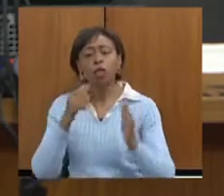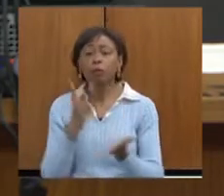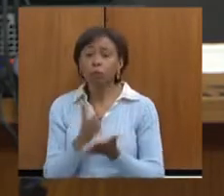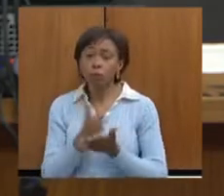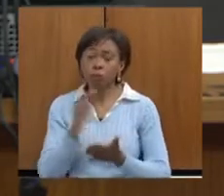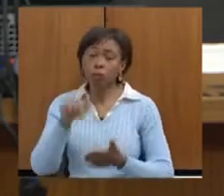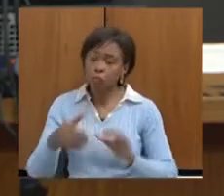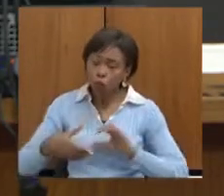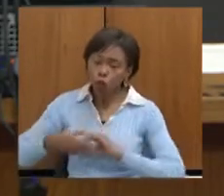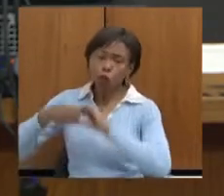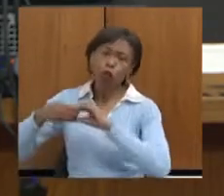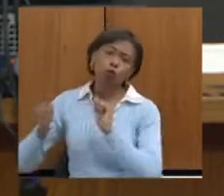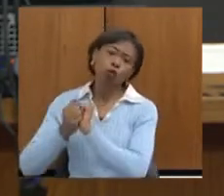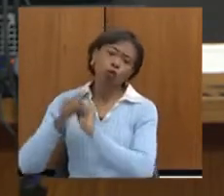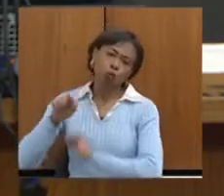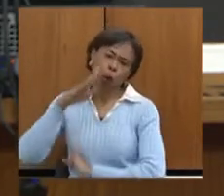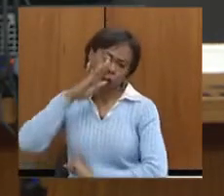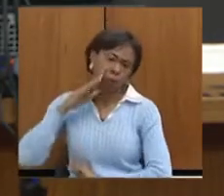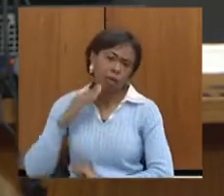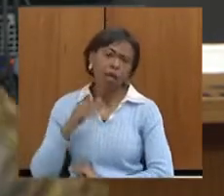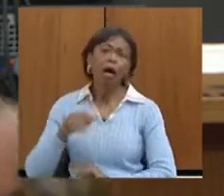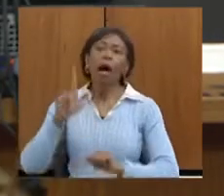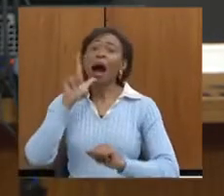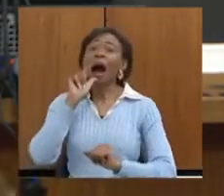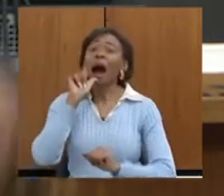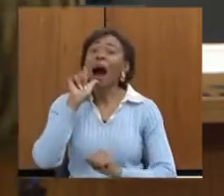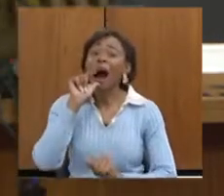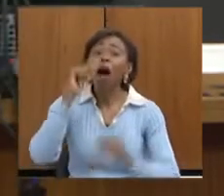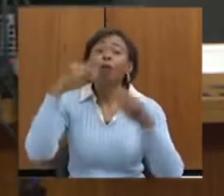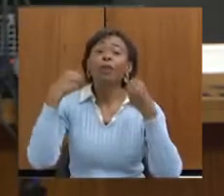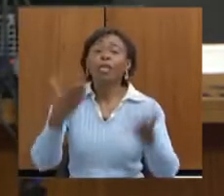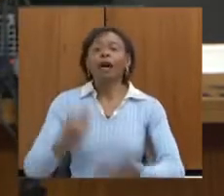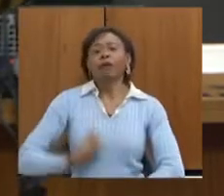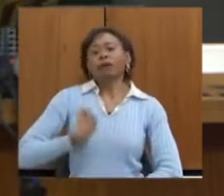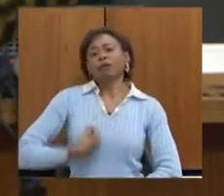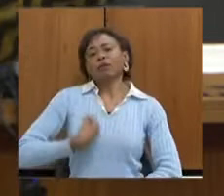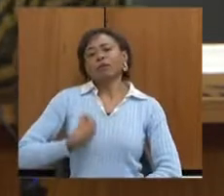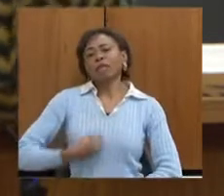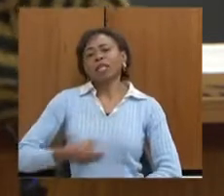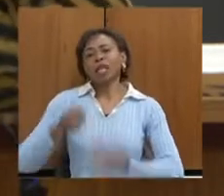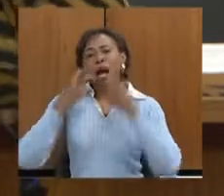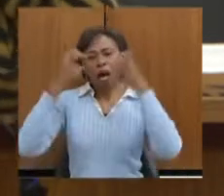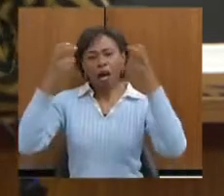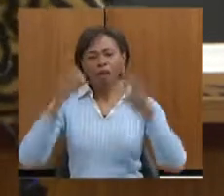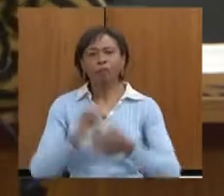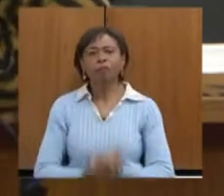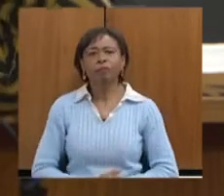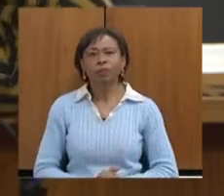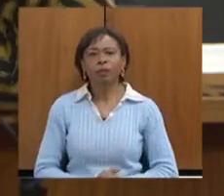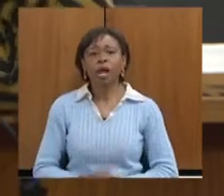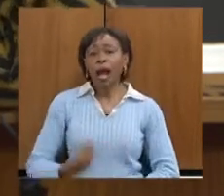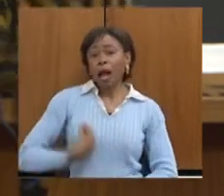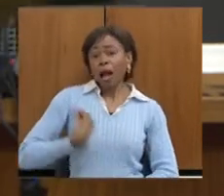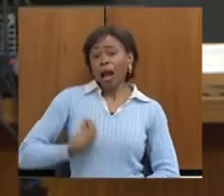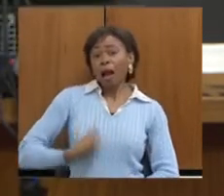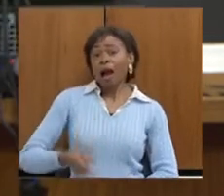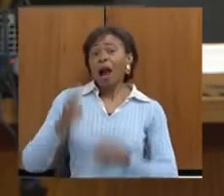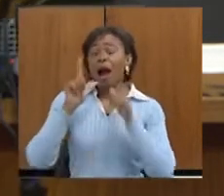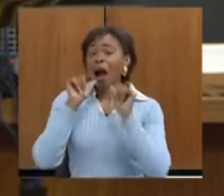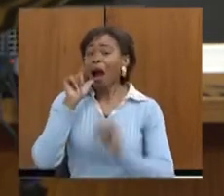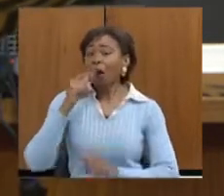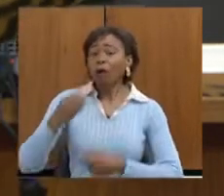e continuar de mão dadas com ela águas para a vida água nas para a